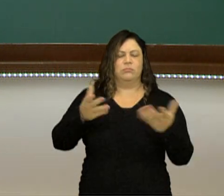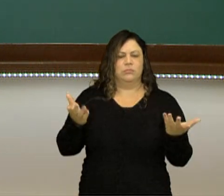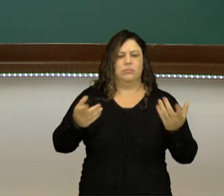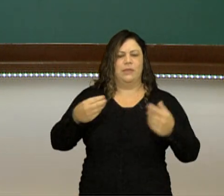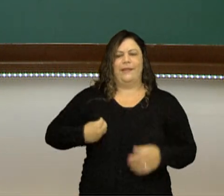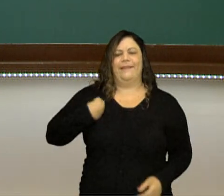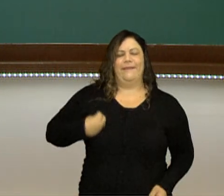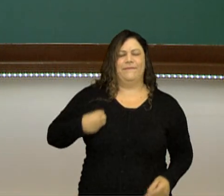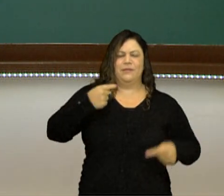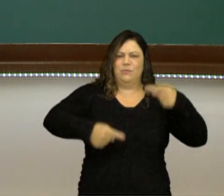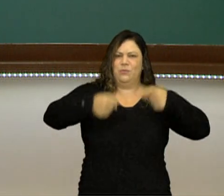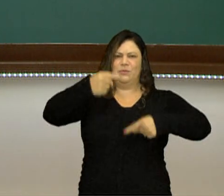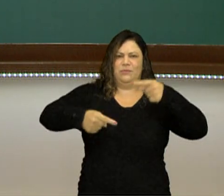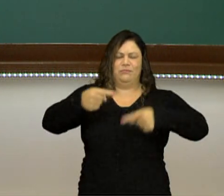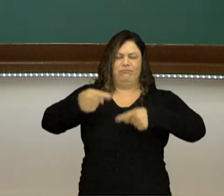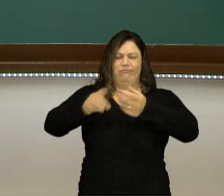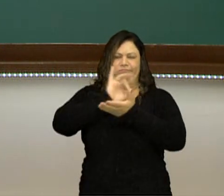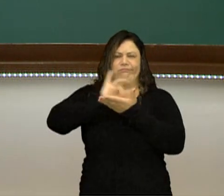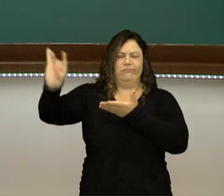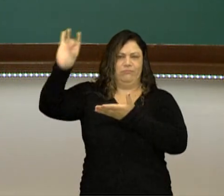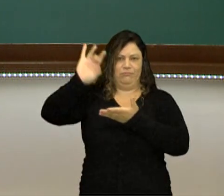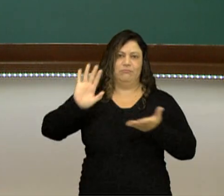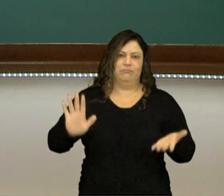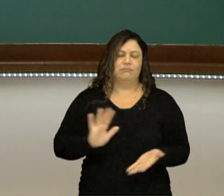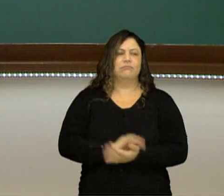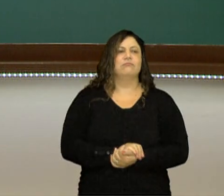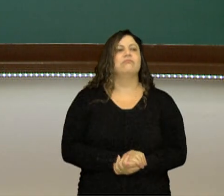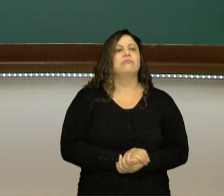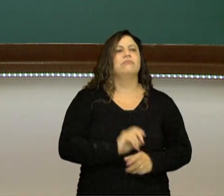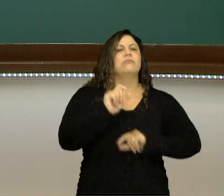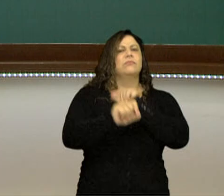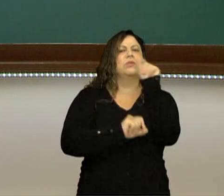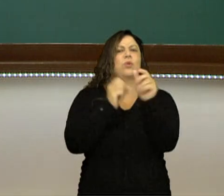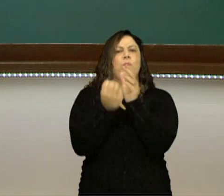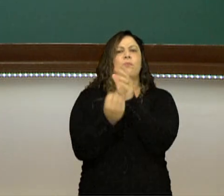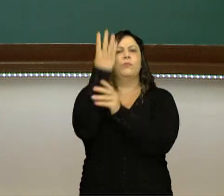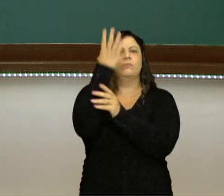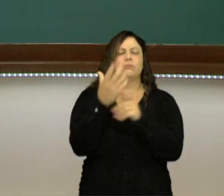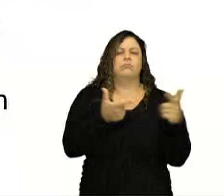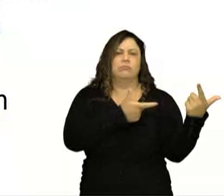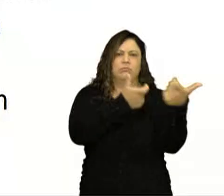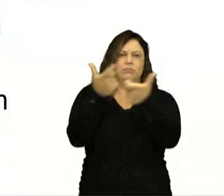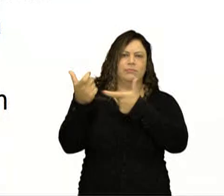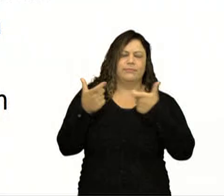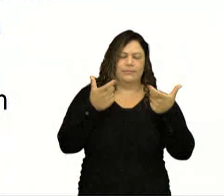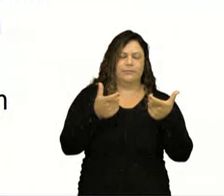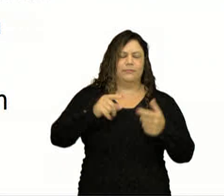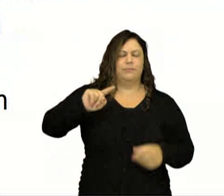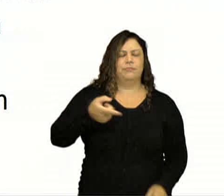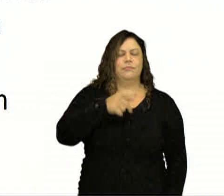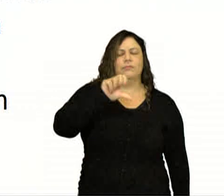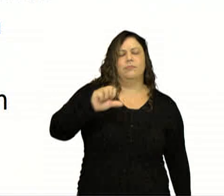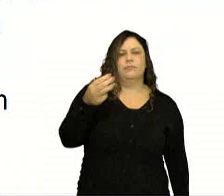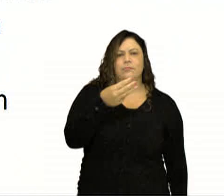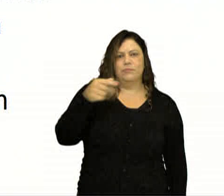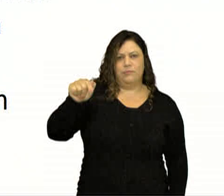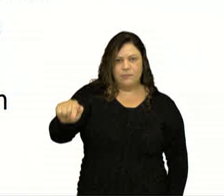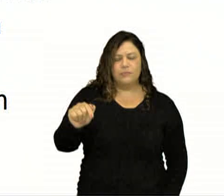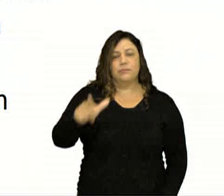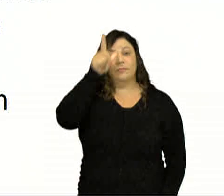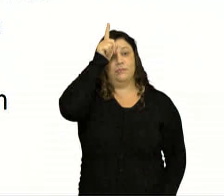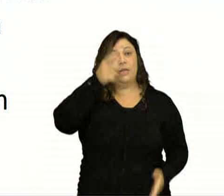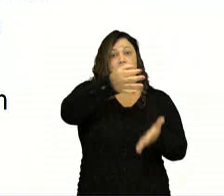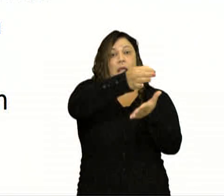sua existência. Qual é o prenúncio para a guerra, então? Em 1937, a Alemanha assinou o